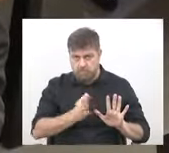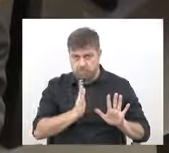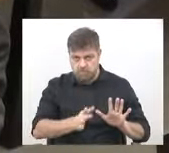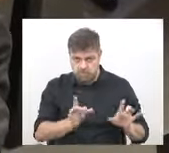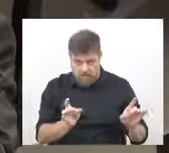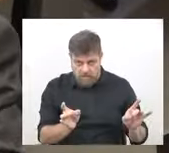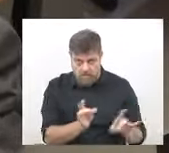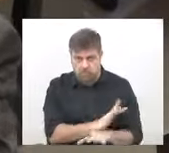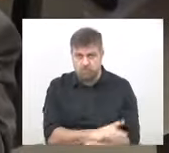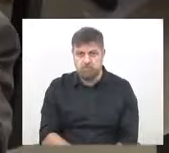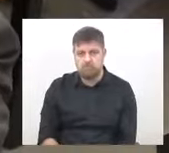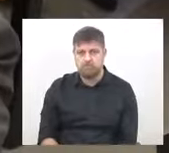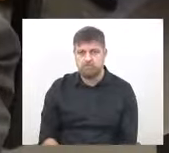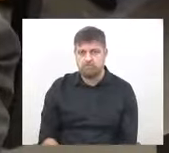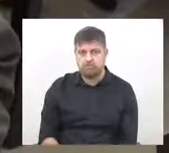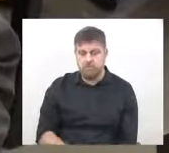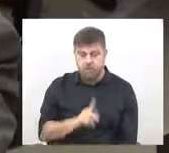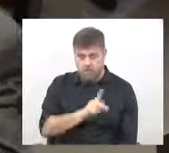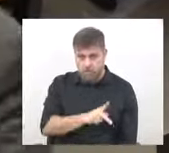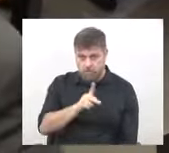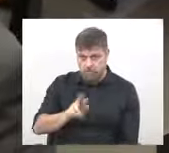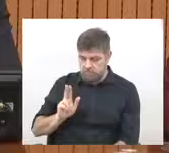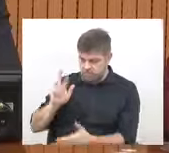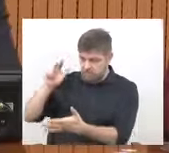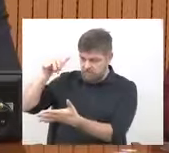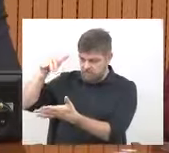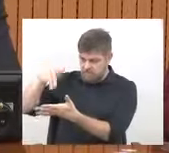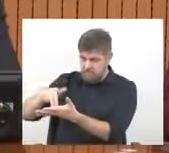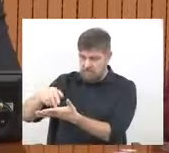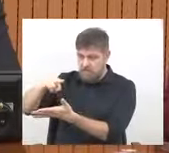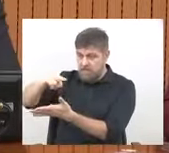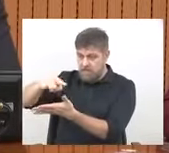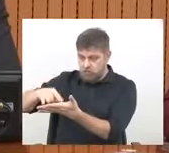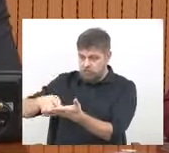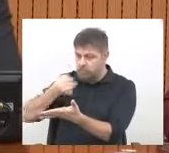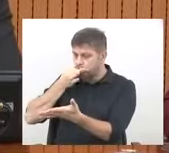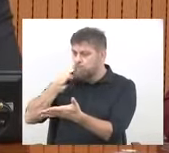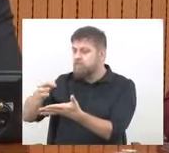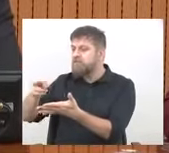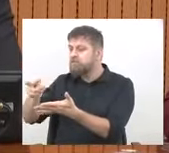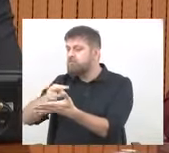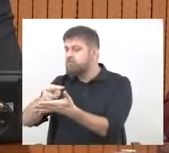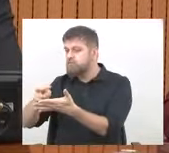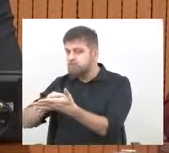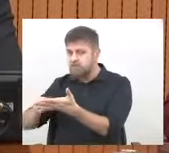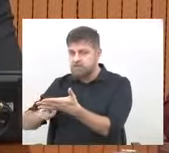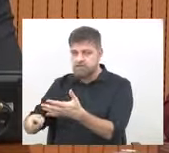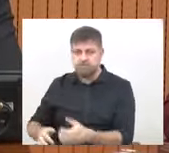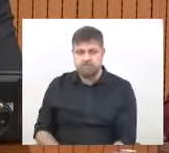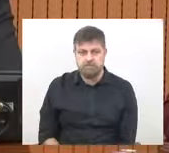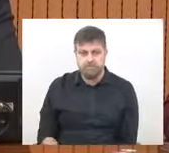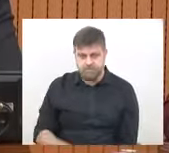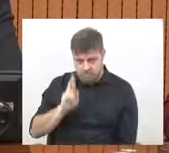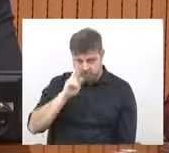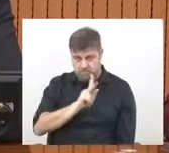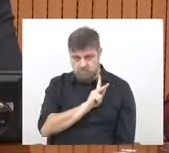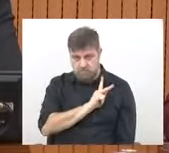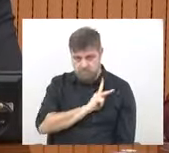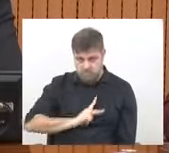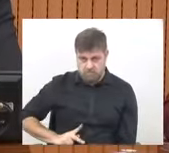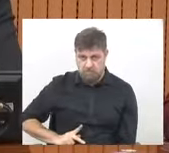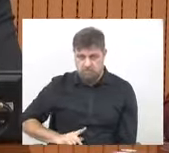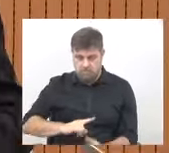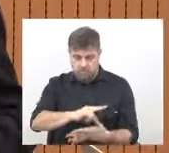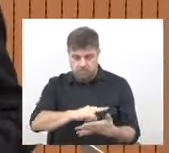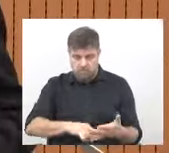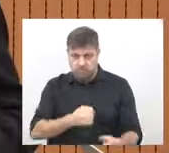parecer. Indico o vereador professor Alberto para exará-lo. Vereador professor Alberto tem a tribuna para exarar o parecer. Senhor presidente, moção